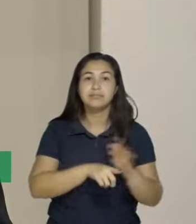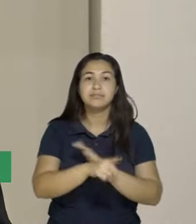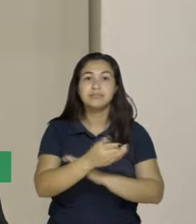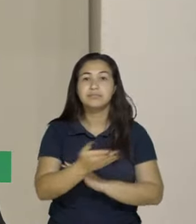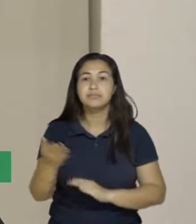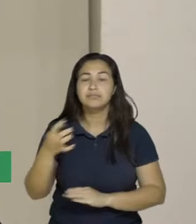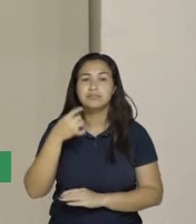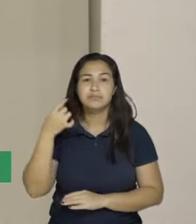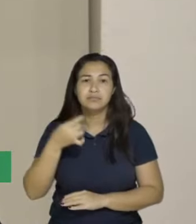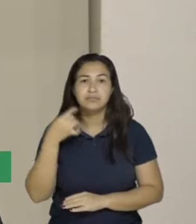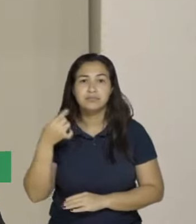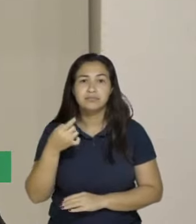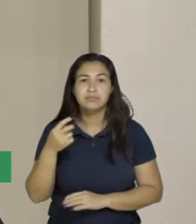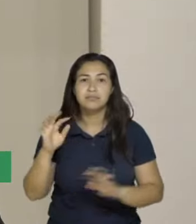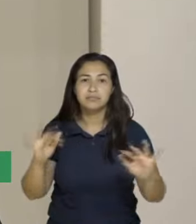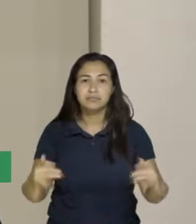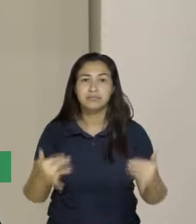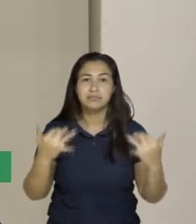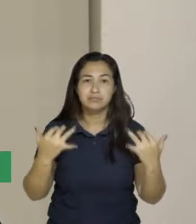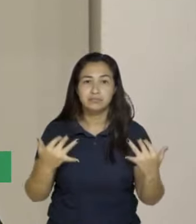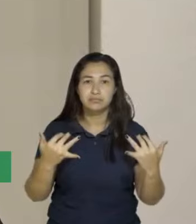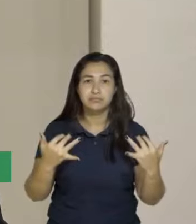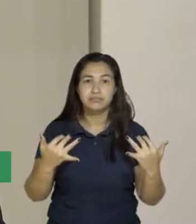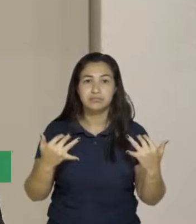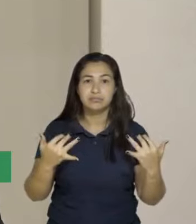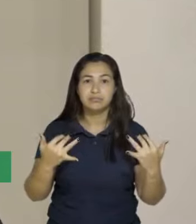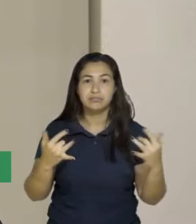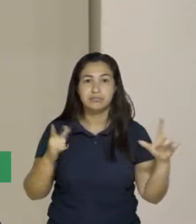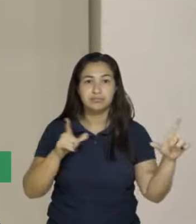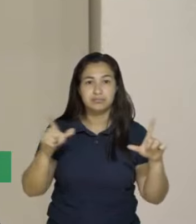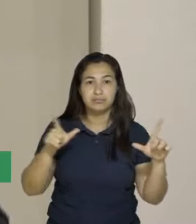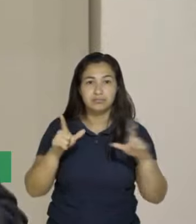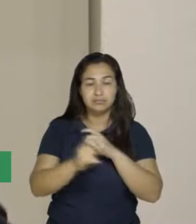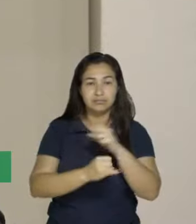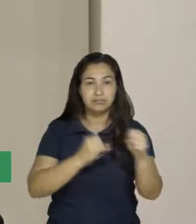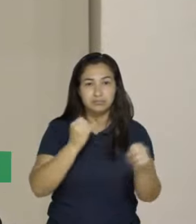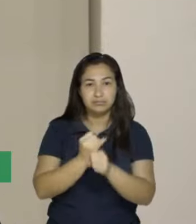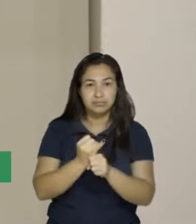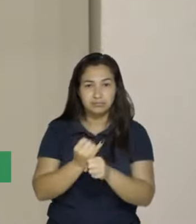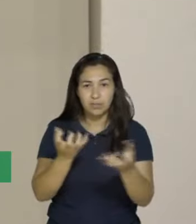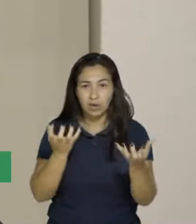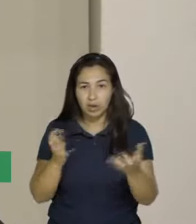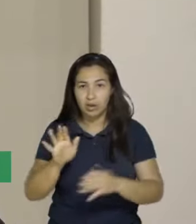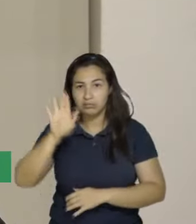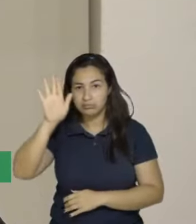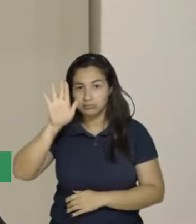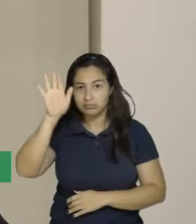e deputadas que nos acompanham de forma virtual, se alguém quer fazer o uso da palavra.